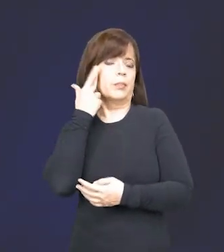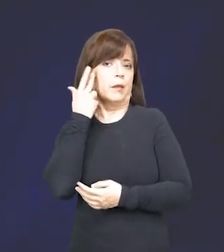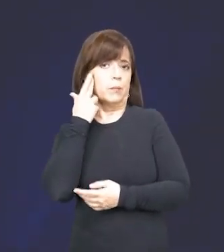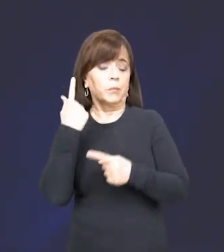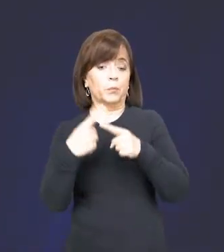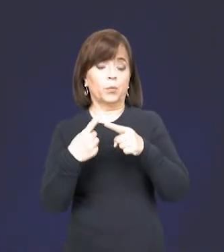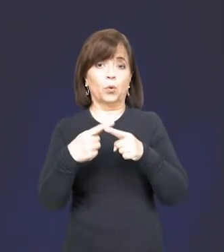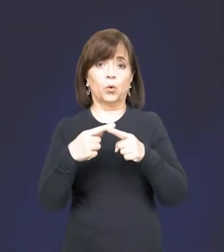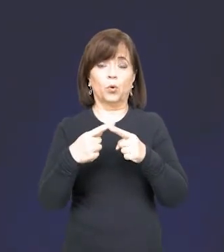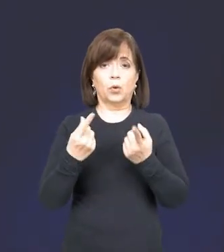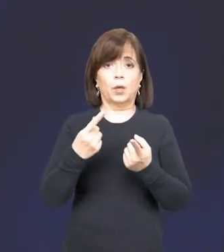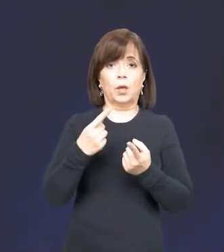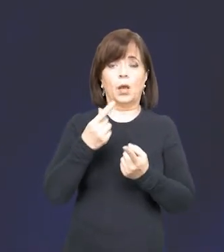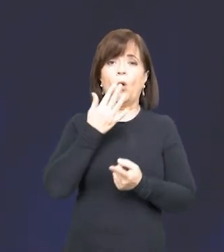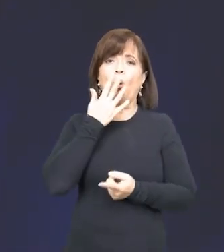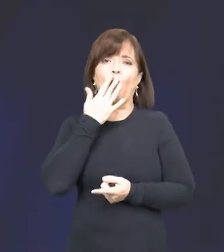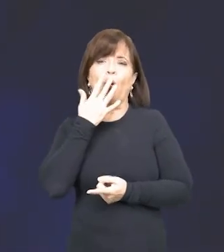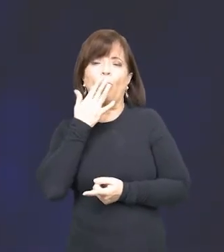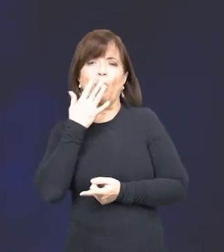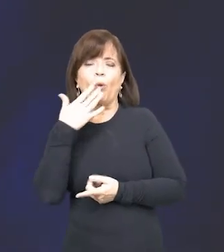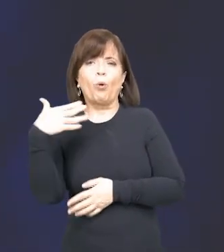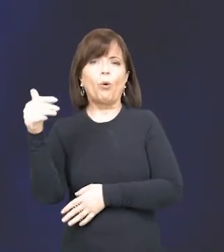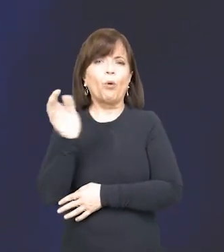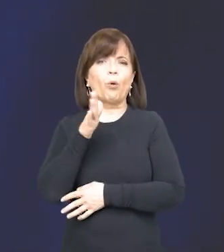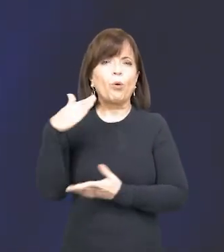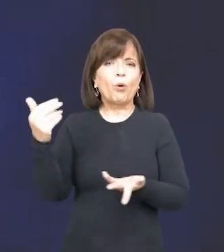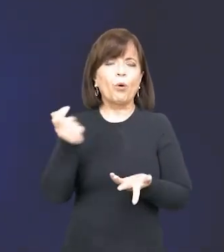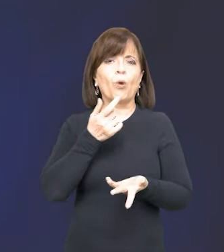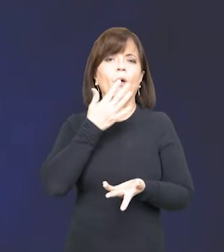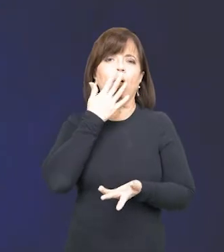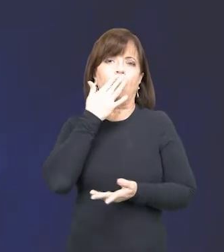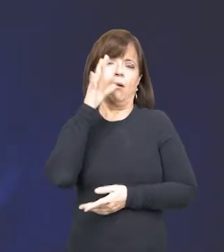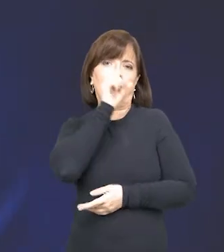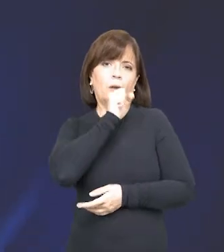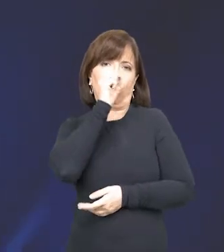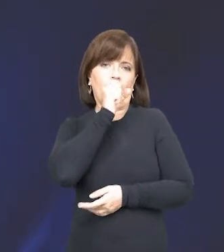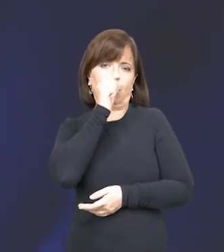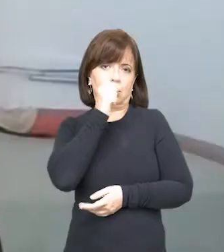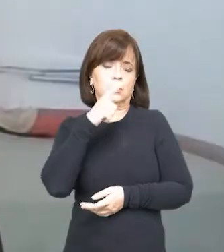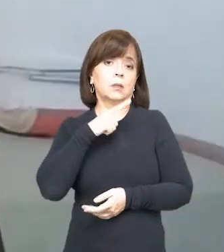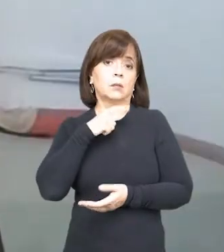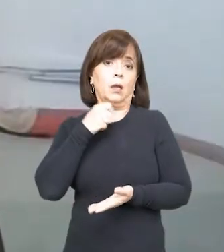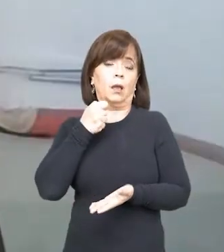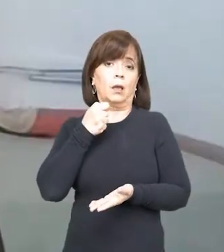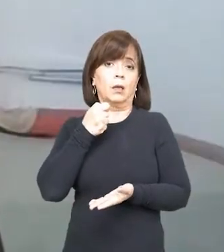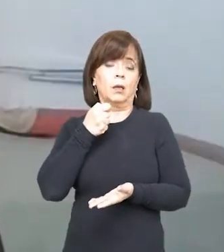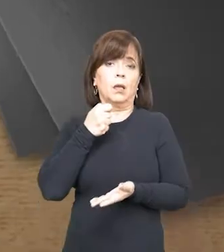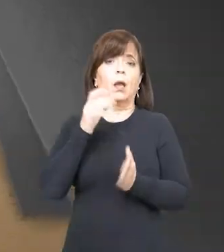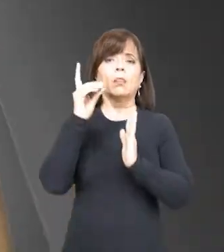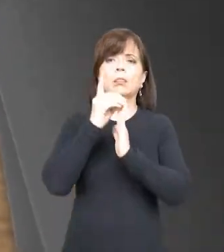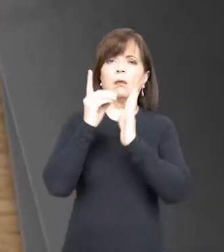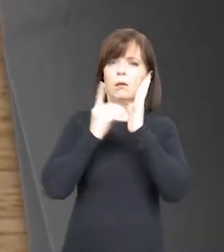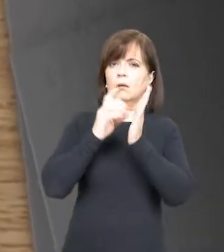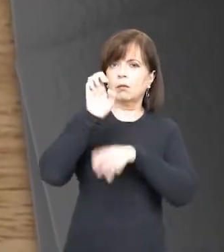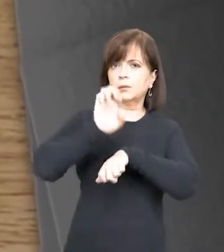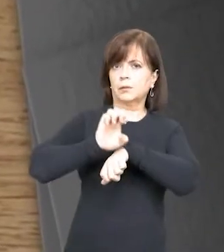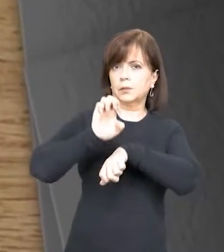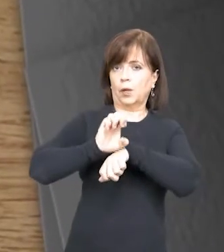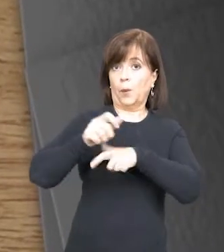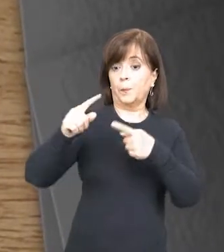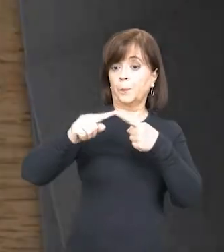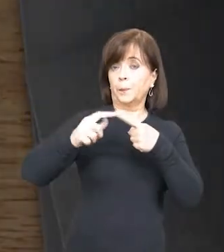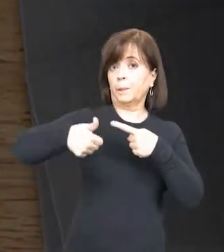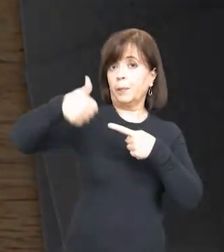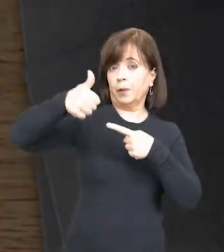bandeira laranja não mais existia, mas houve uma alteração do decreto estadual. Primeiro, houve a suspensão do